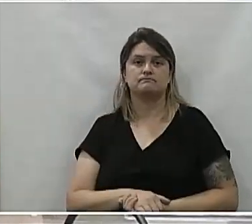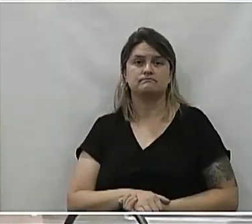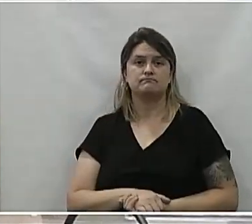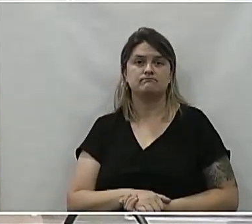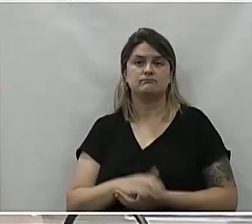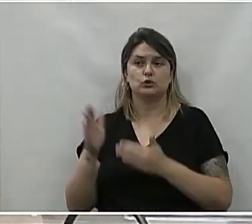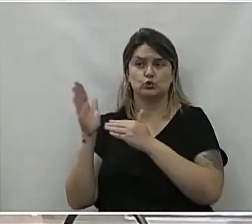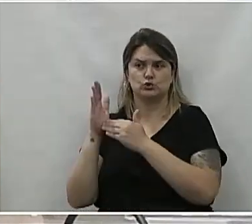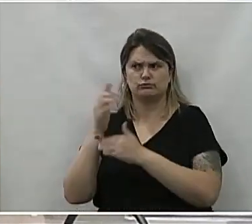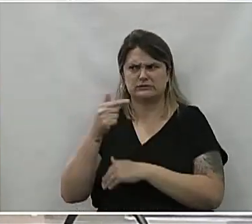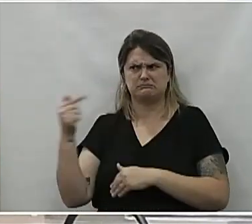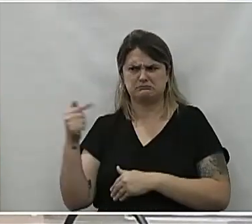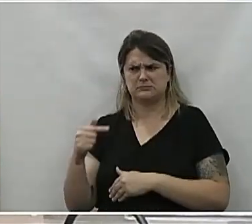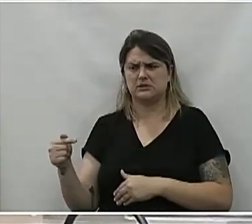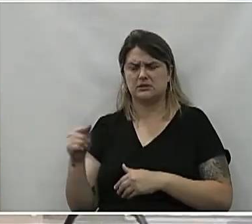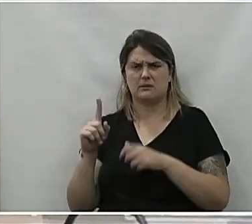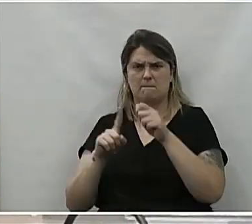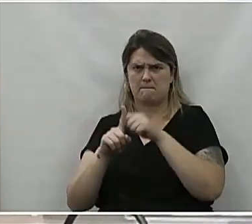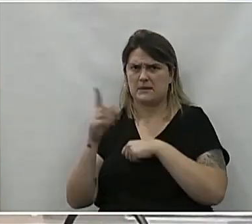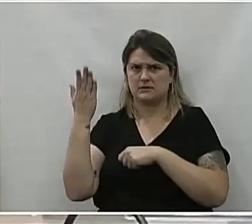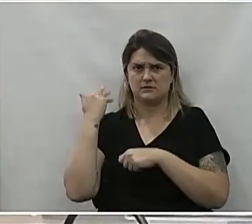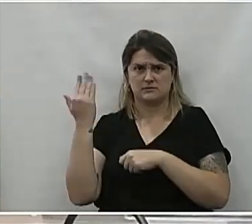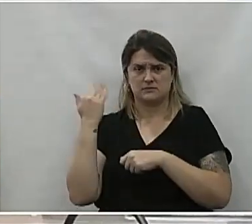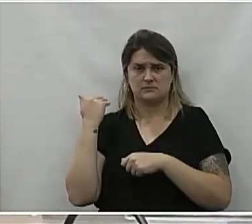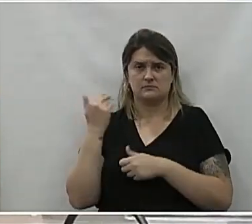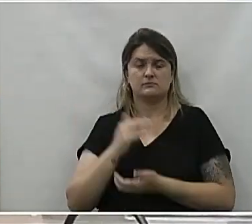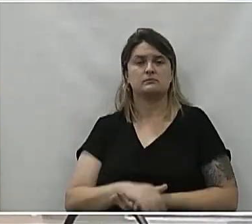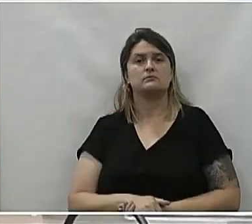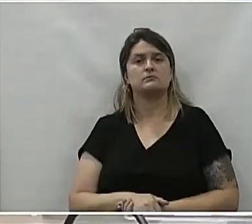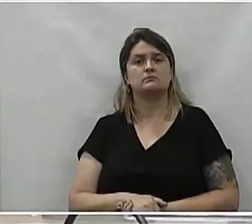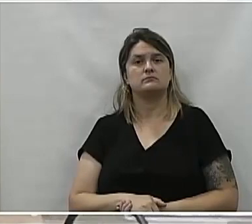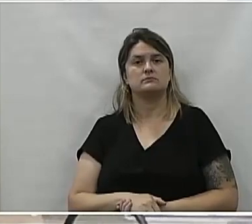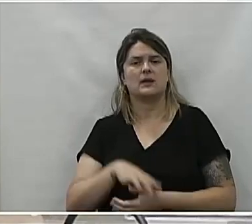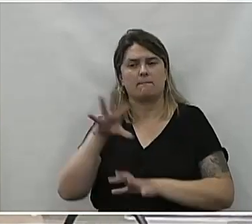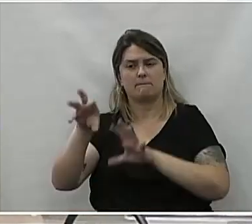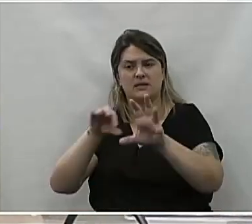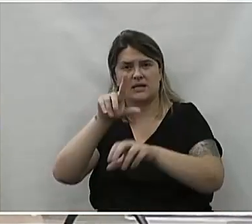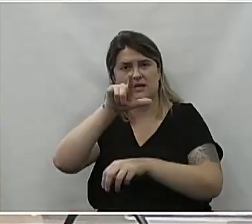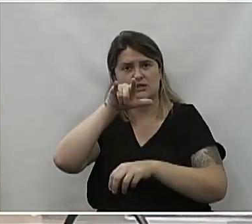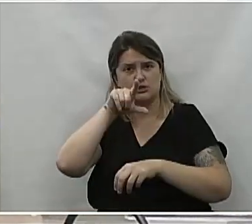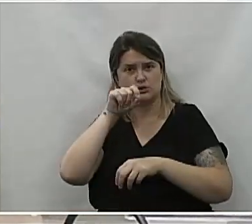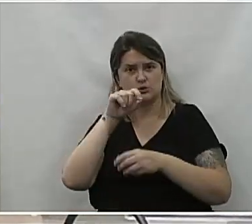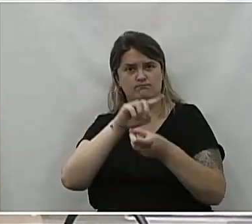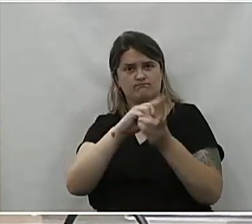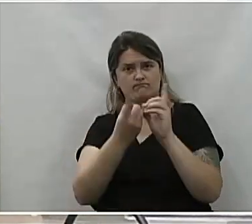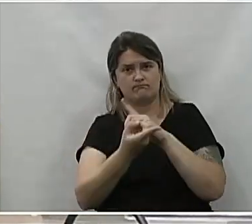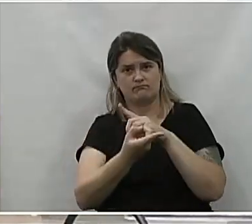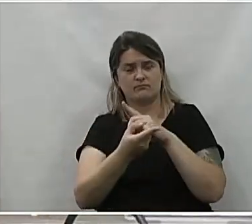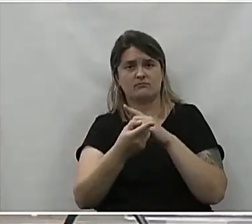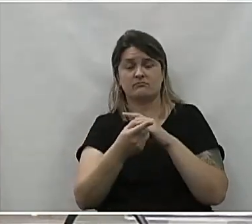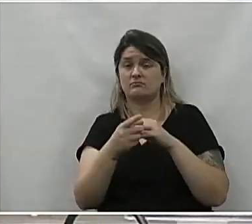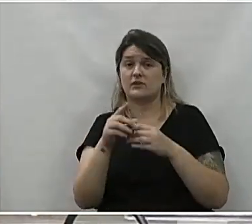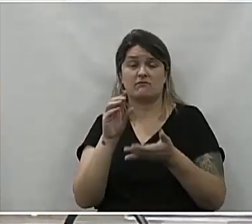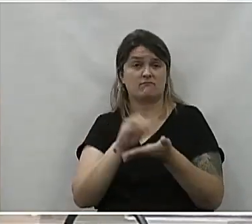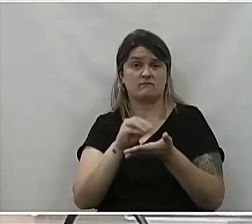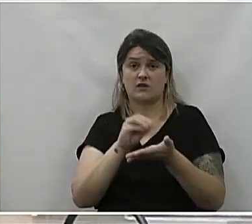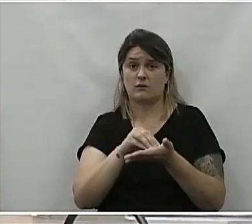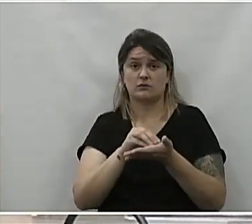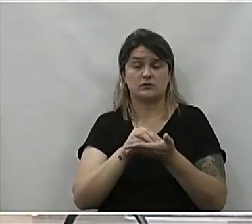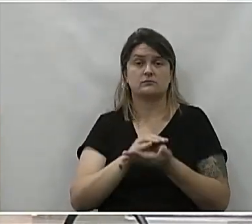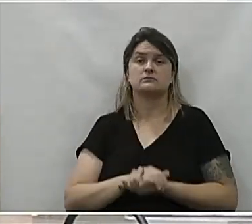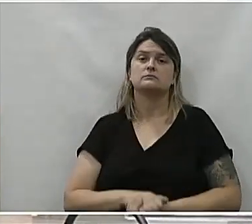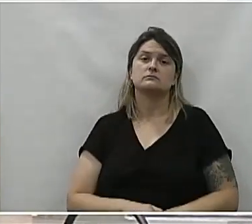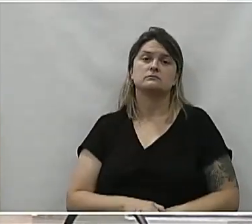Nas últimas semanas No último mês Mais precisamente A coleta Do lixo reciclável Está deixando A desejar No nosso